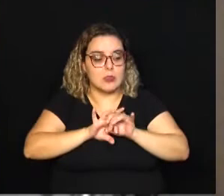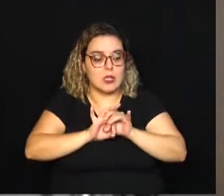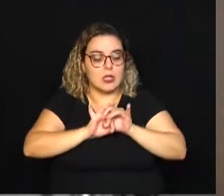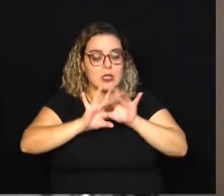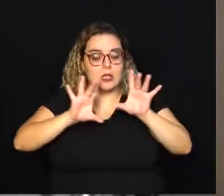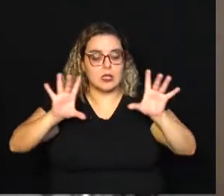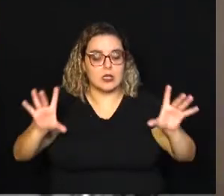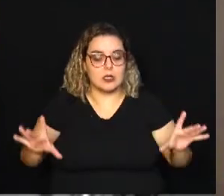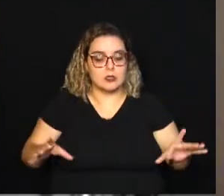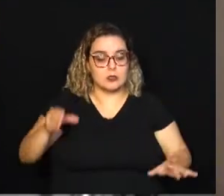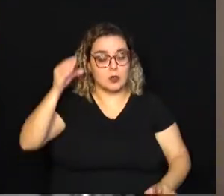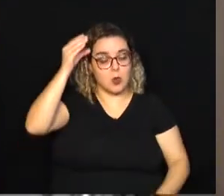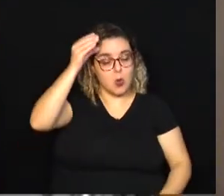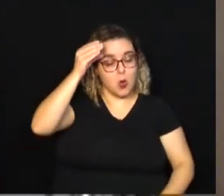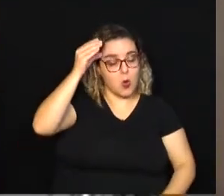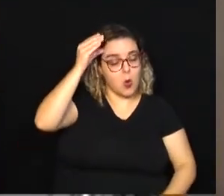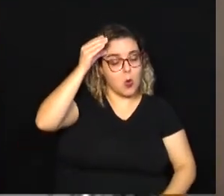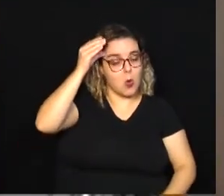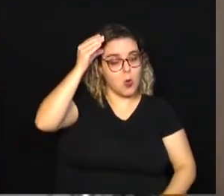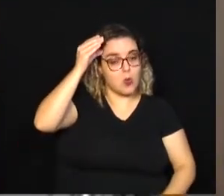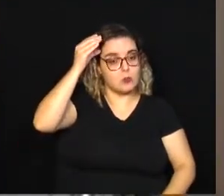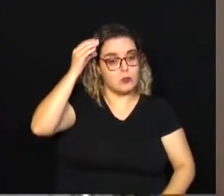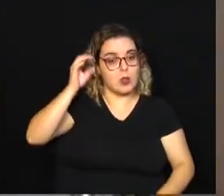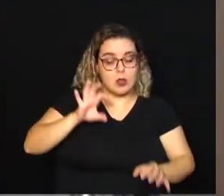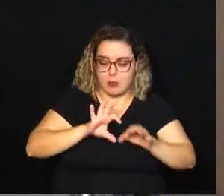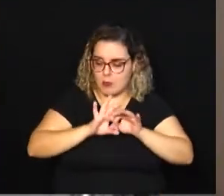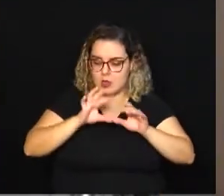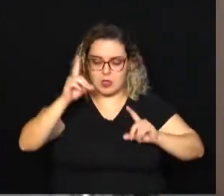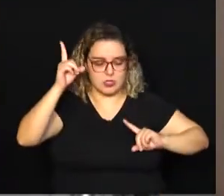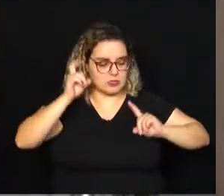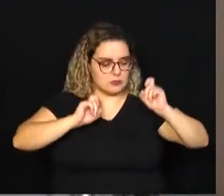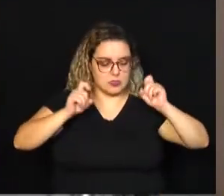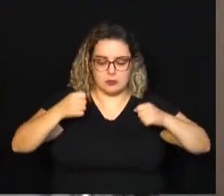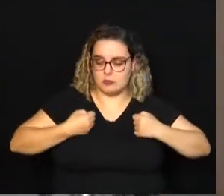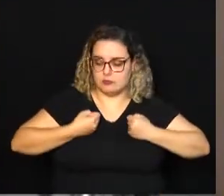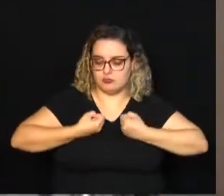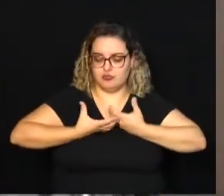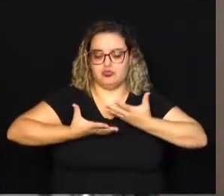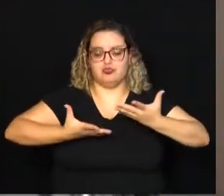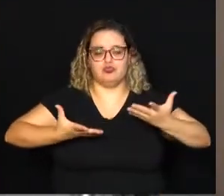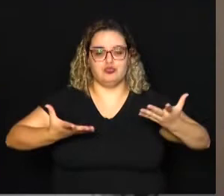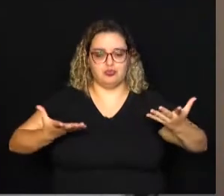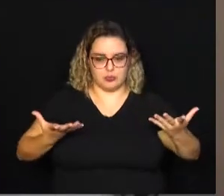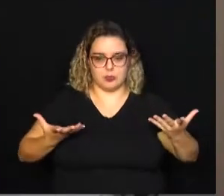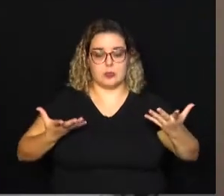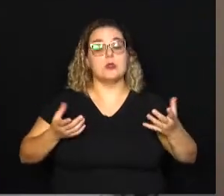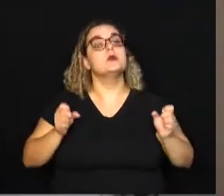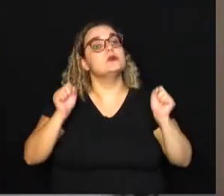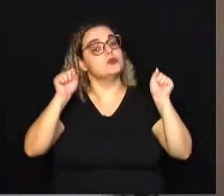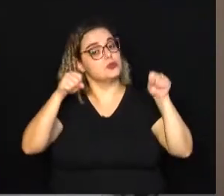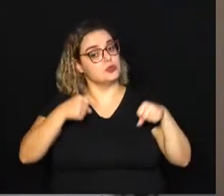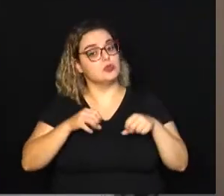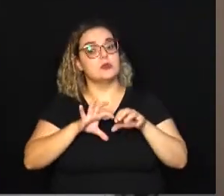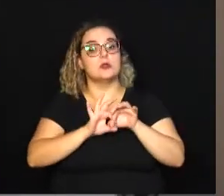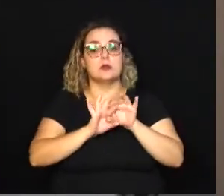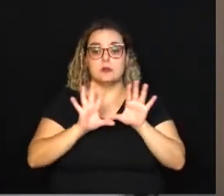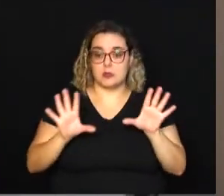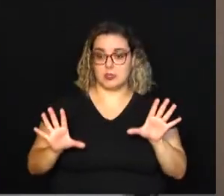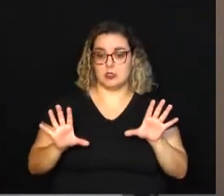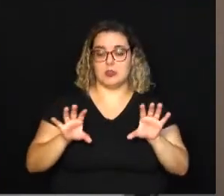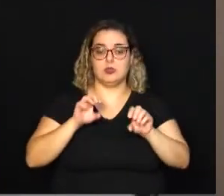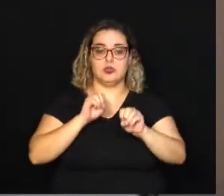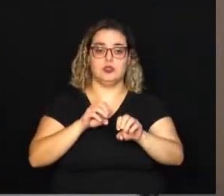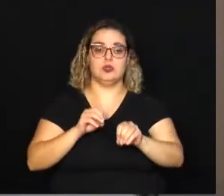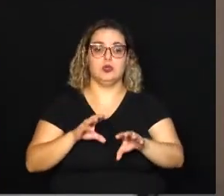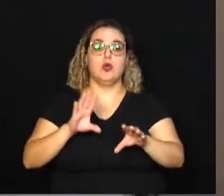cognitiva, intelectual, liberdade de expressão. Isso é qualidade de ensino. O que eu queria acrescentar